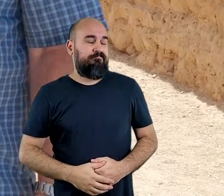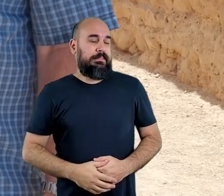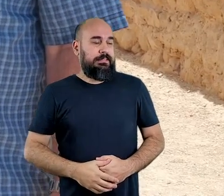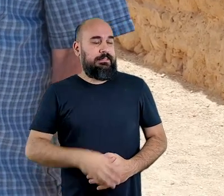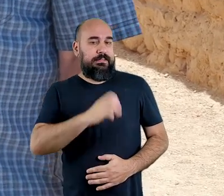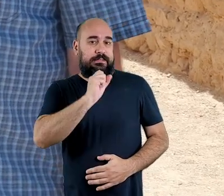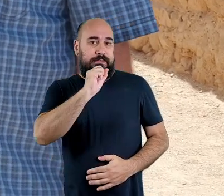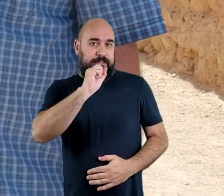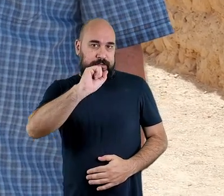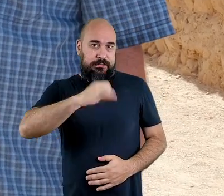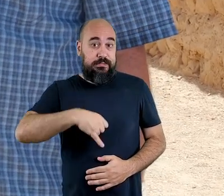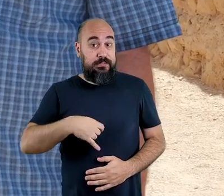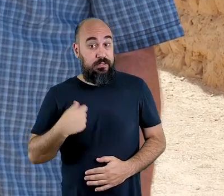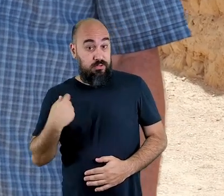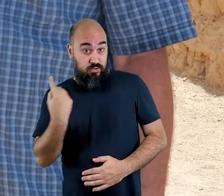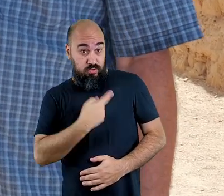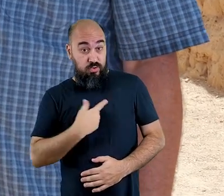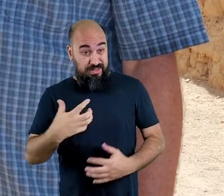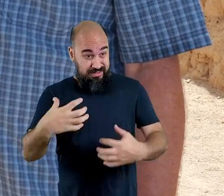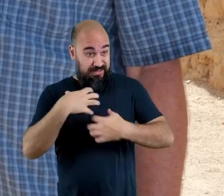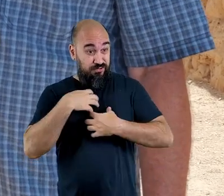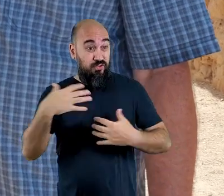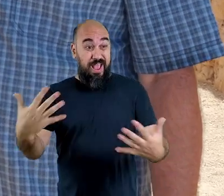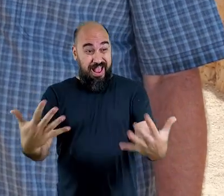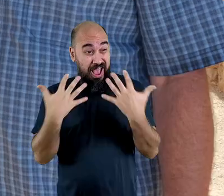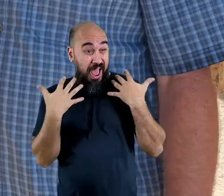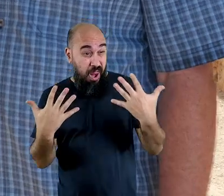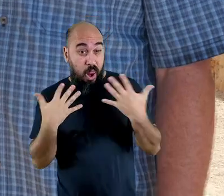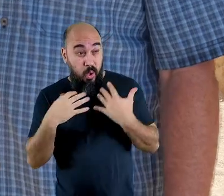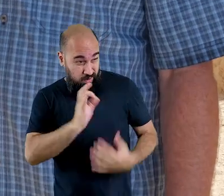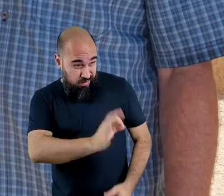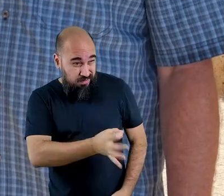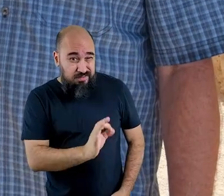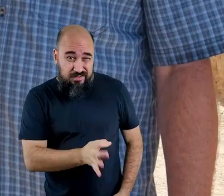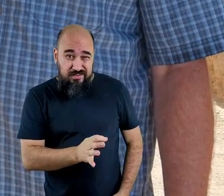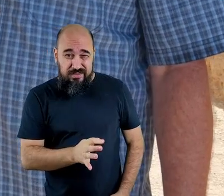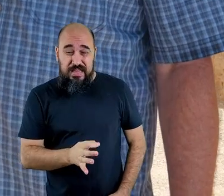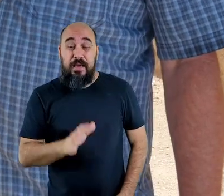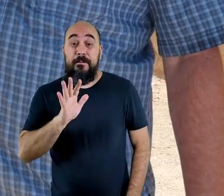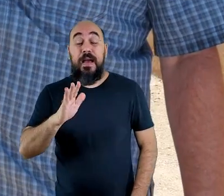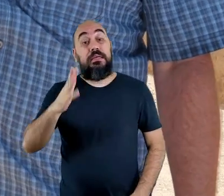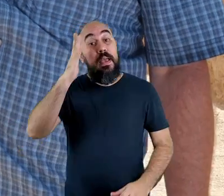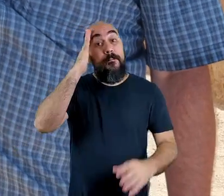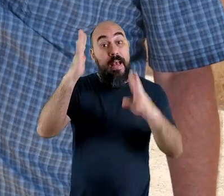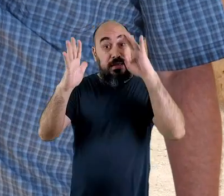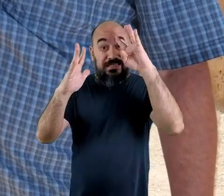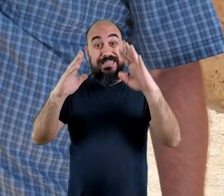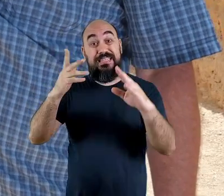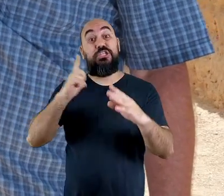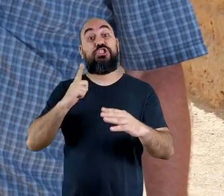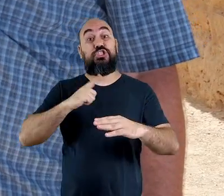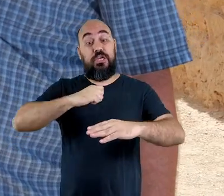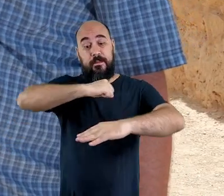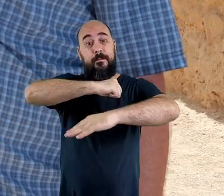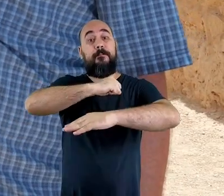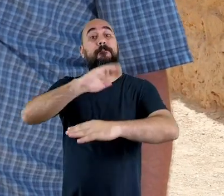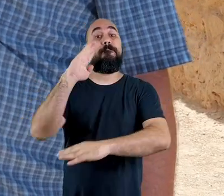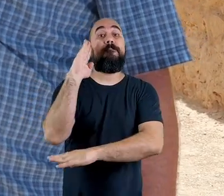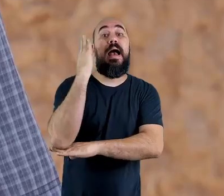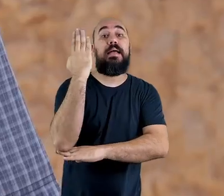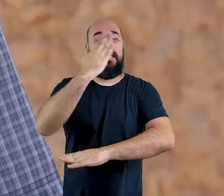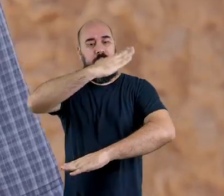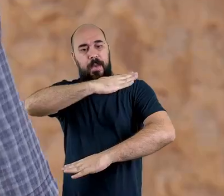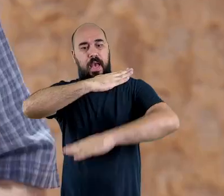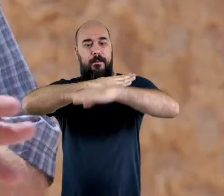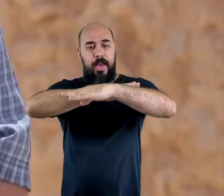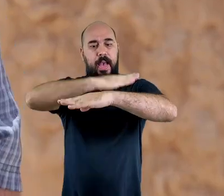Sim, nós estamos sofrendo com a força do calor, é quase meio-dia, mas você tem que imaginar que tudo aqui estava coberto com vigas de